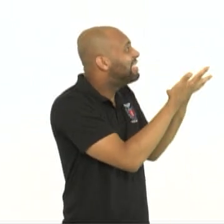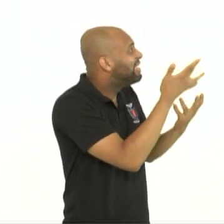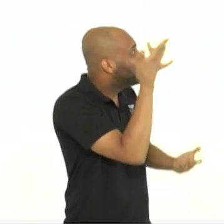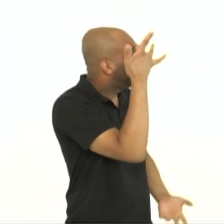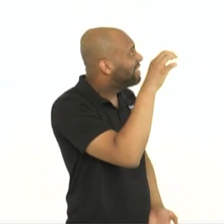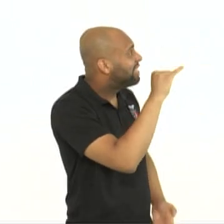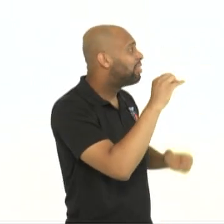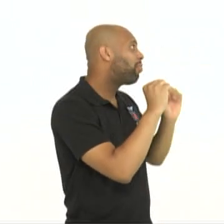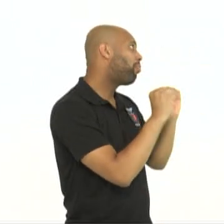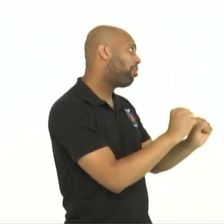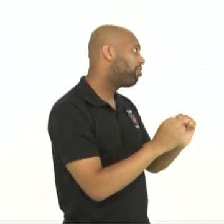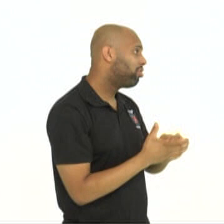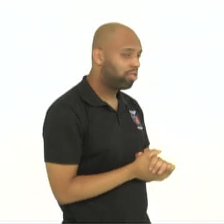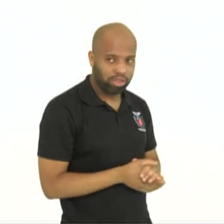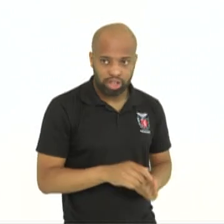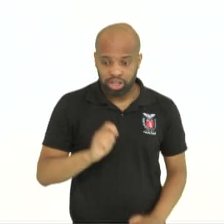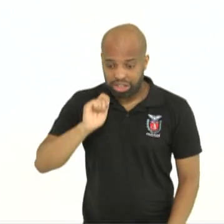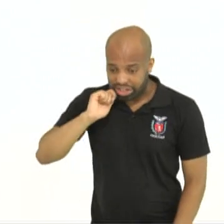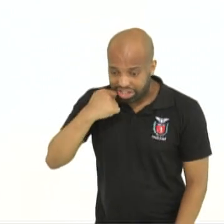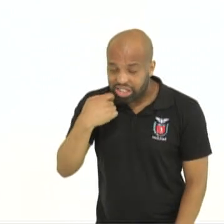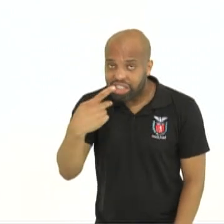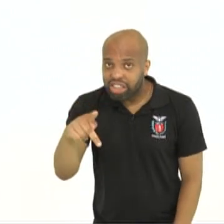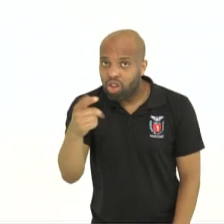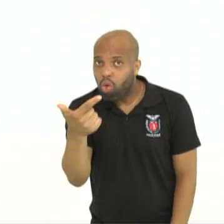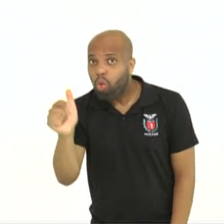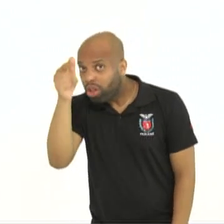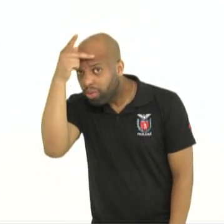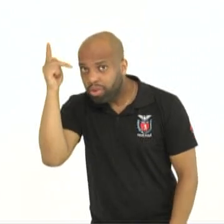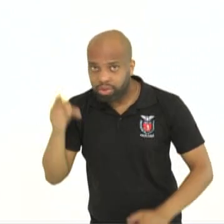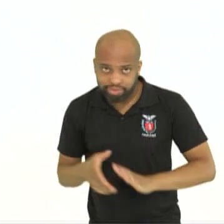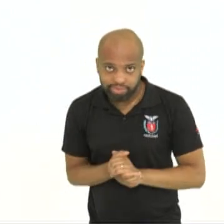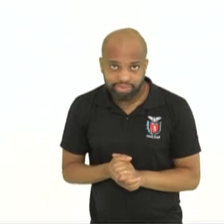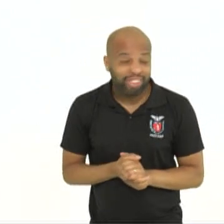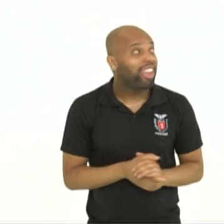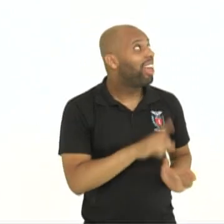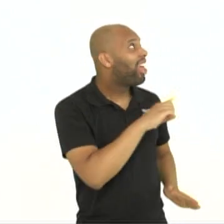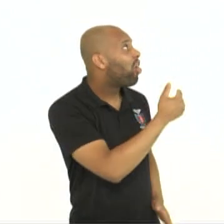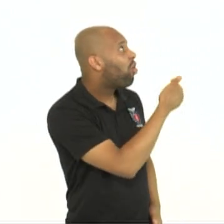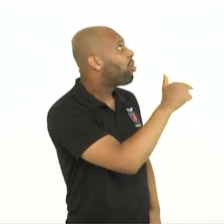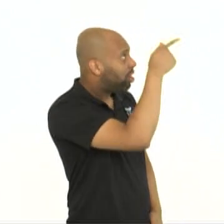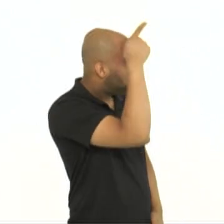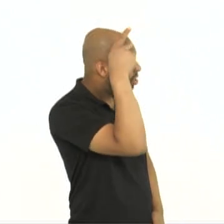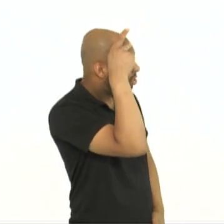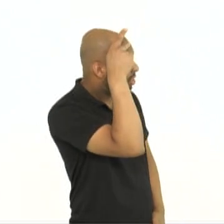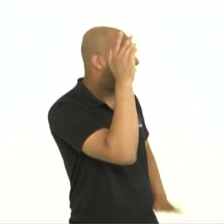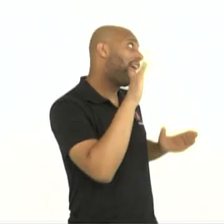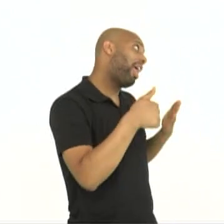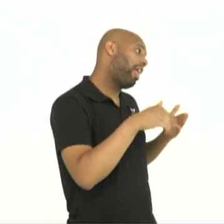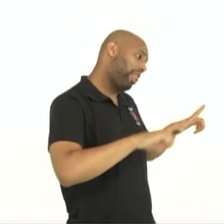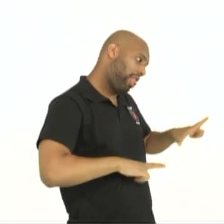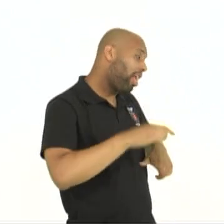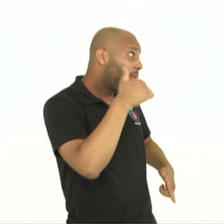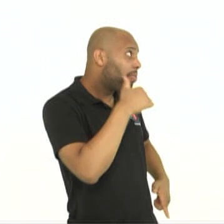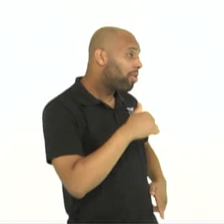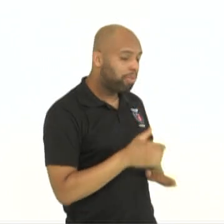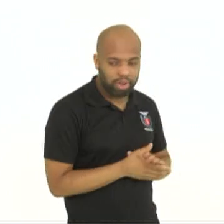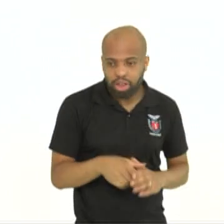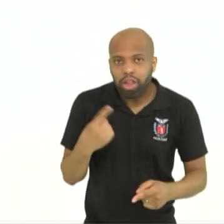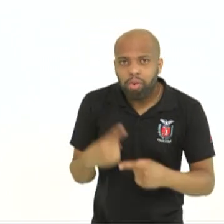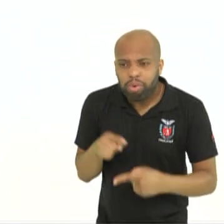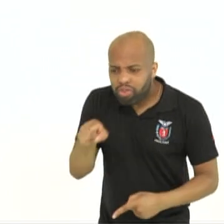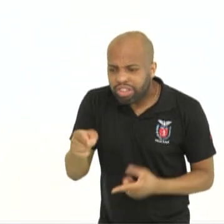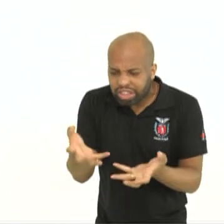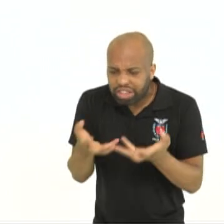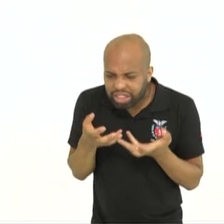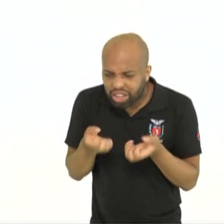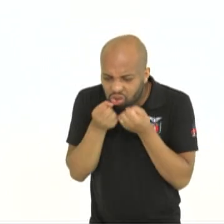sei se devo. O segredo é seu ou dos outros? Dos outros, quer dizer, da prima. E por que você quer